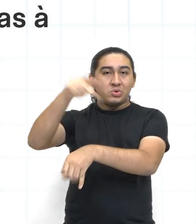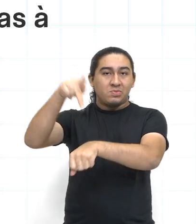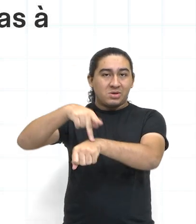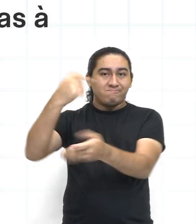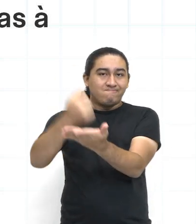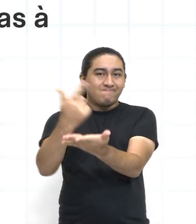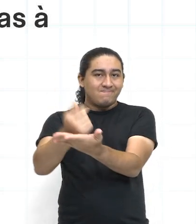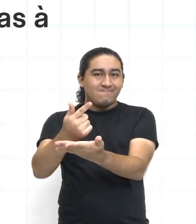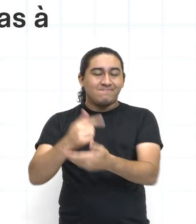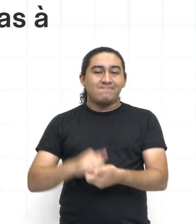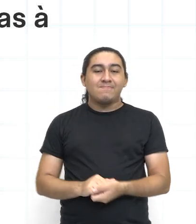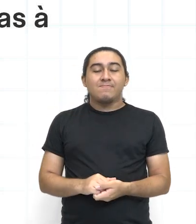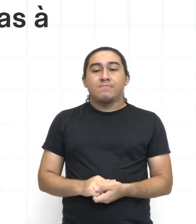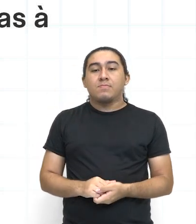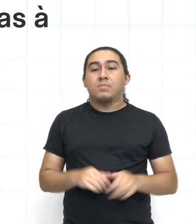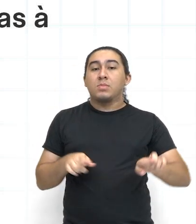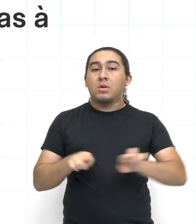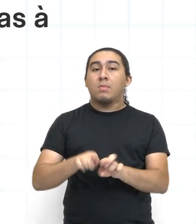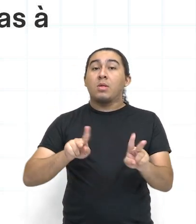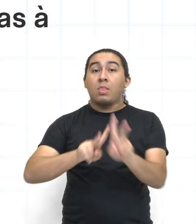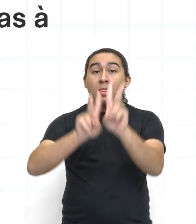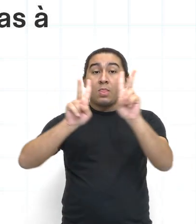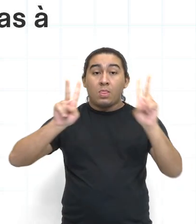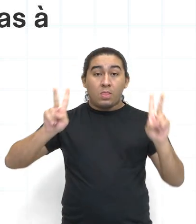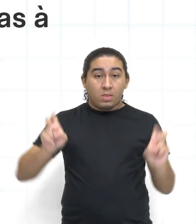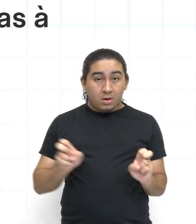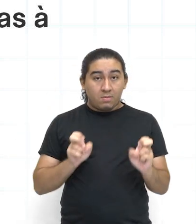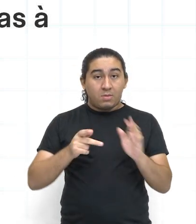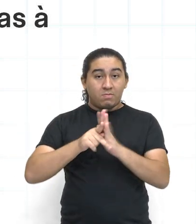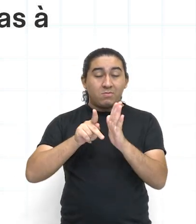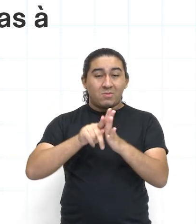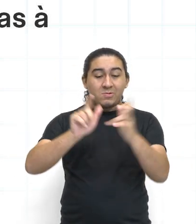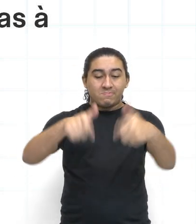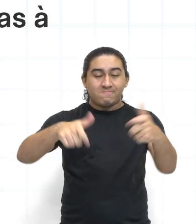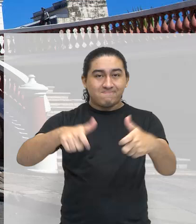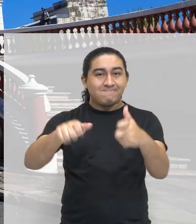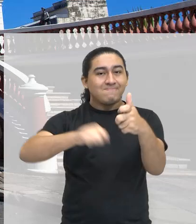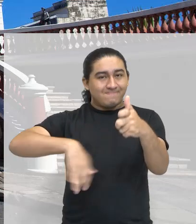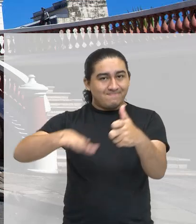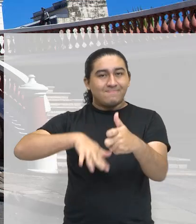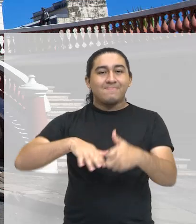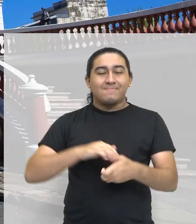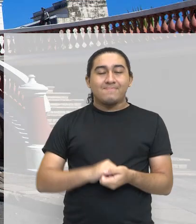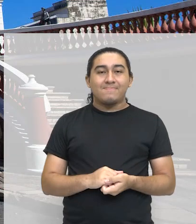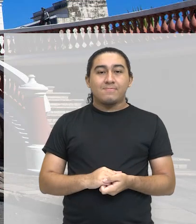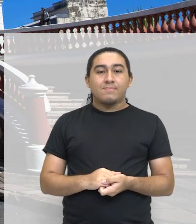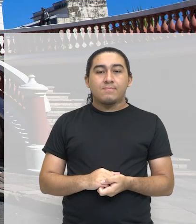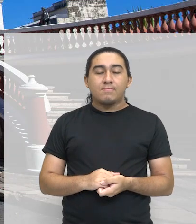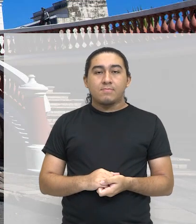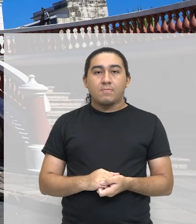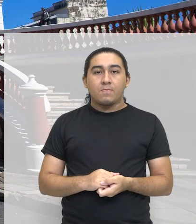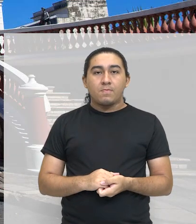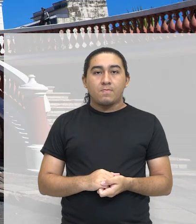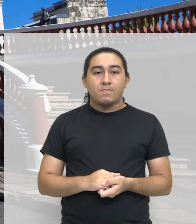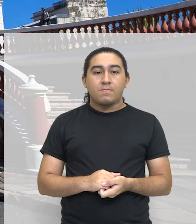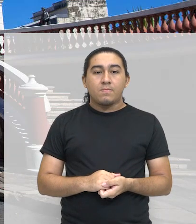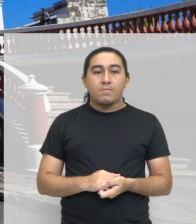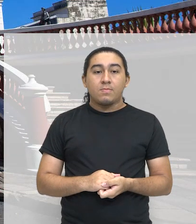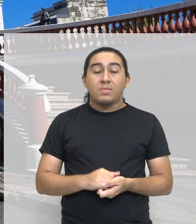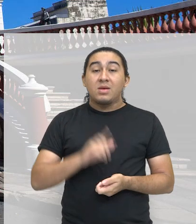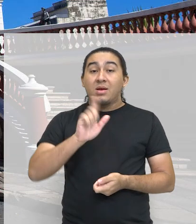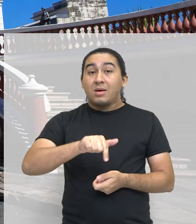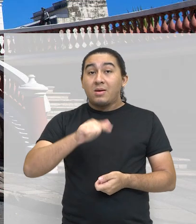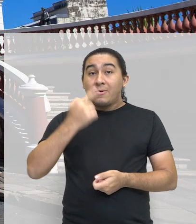Então, falando sobre esse monumento, só falando sobre essa arquitetura, tá? Essa arquitetura que eu